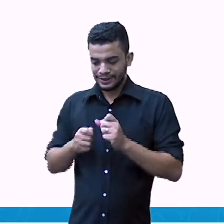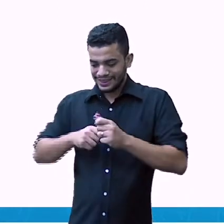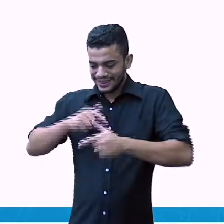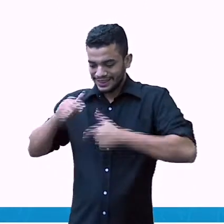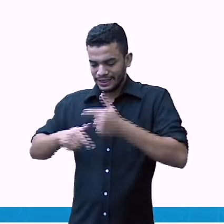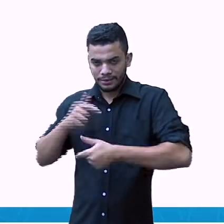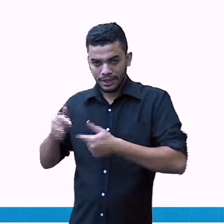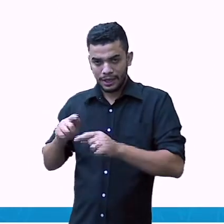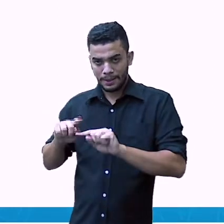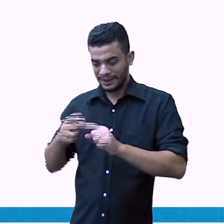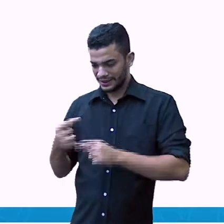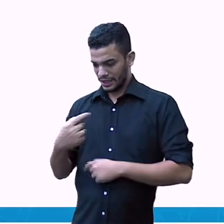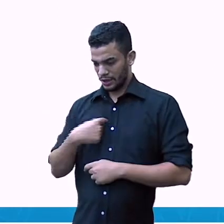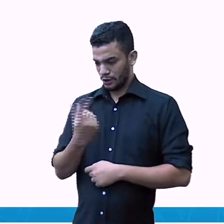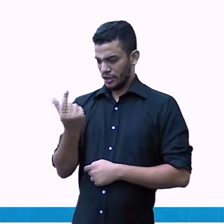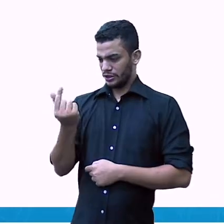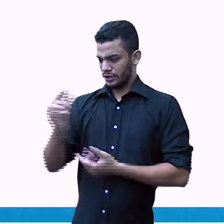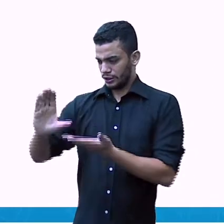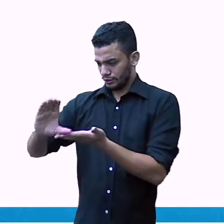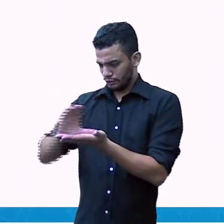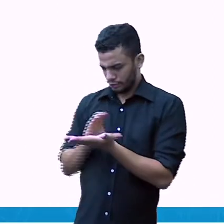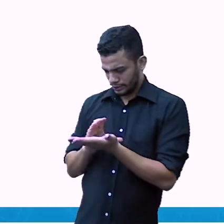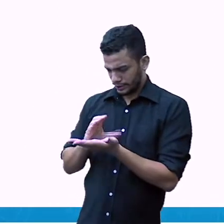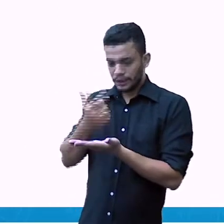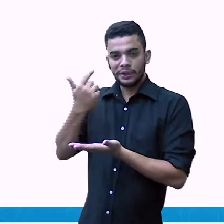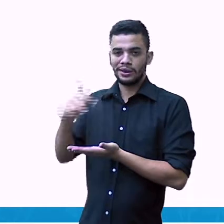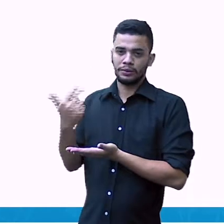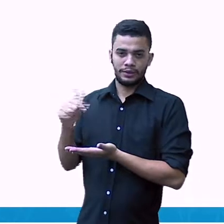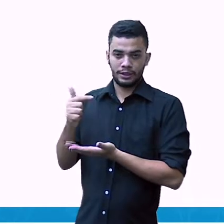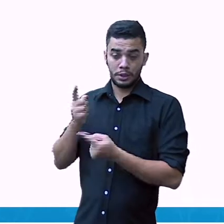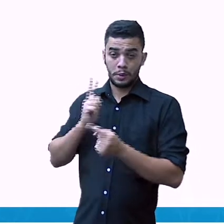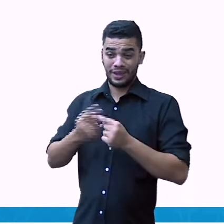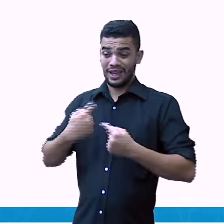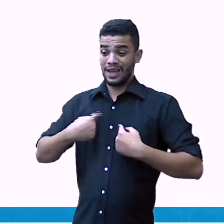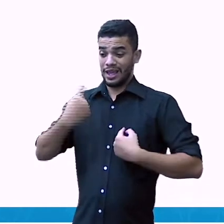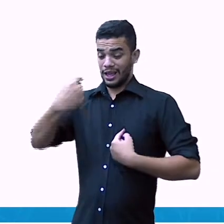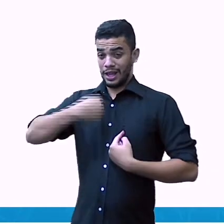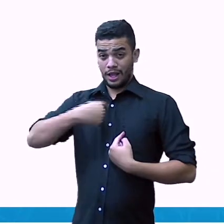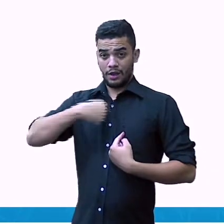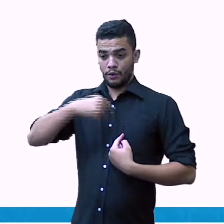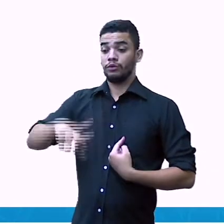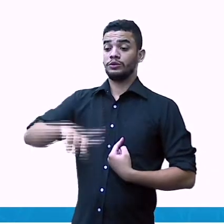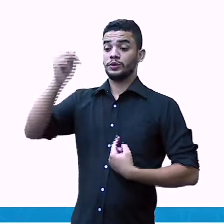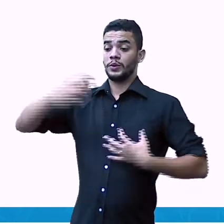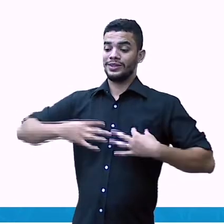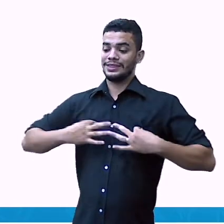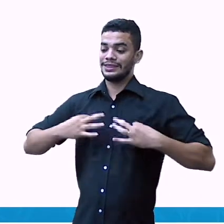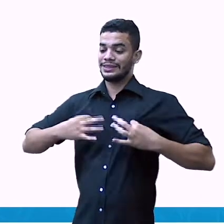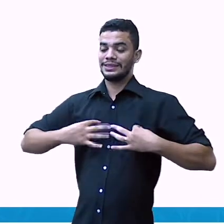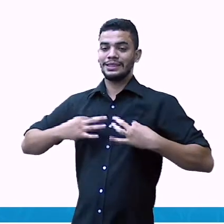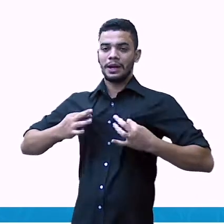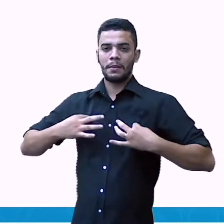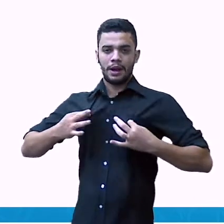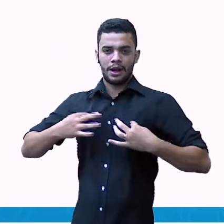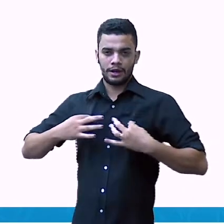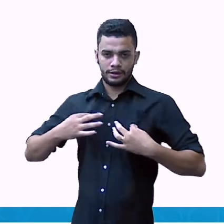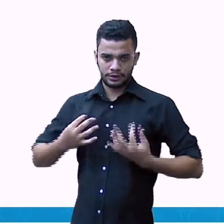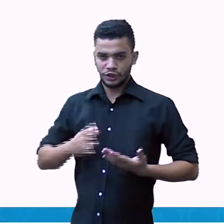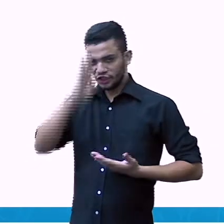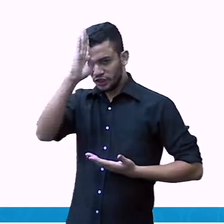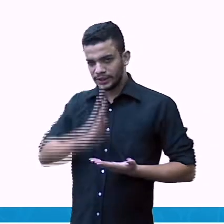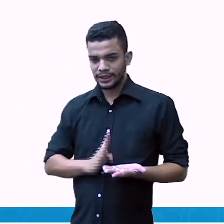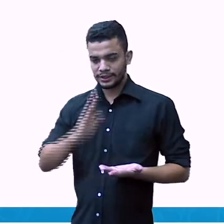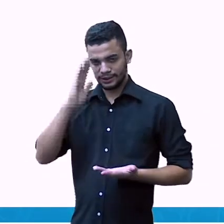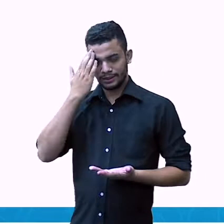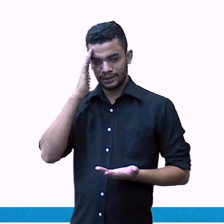receber dinheiro ou outra forma de remuneração em troca. Geralmente, esse tipo de trabalho é